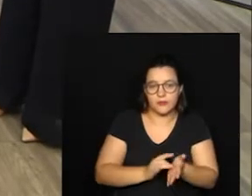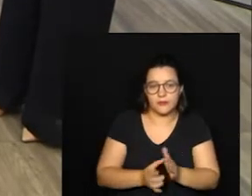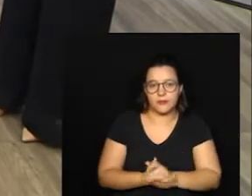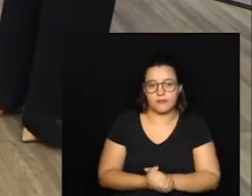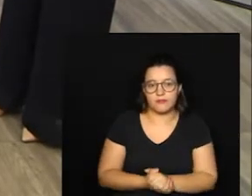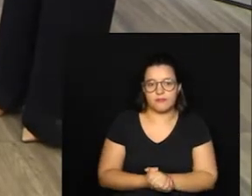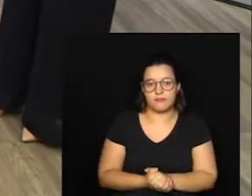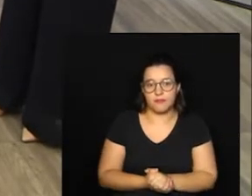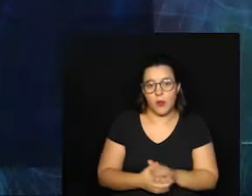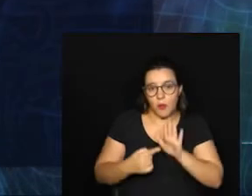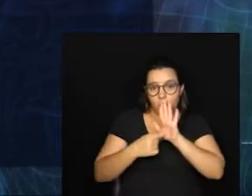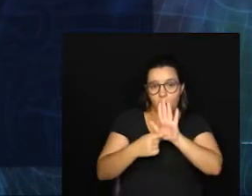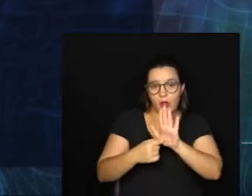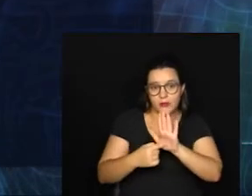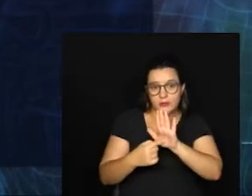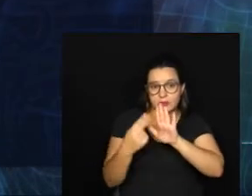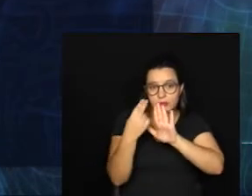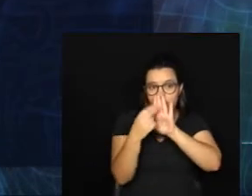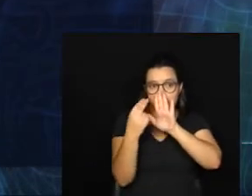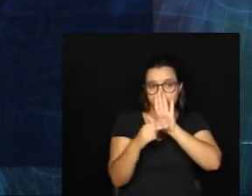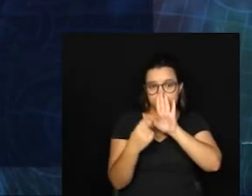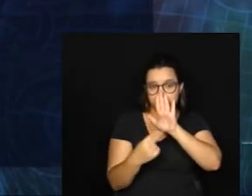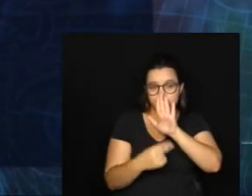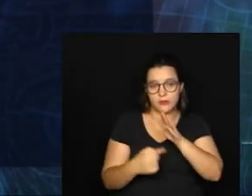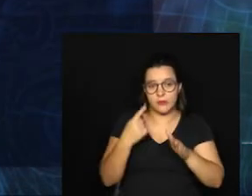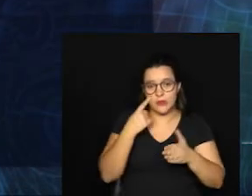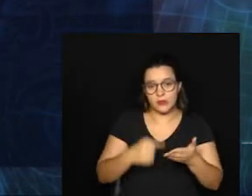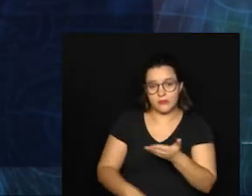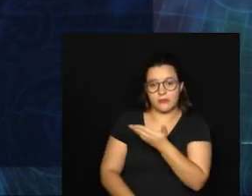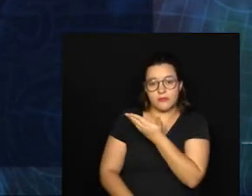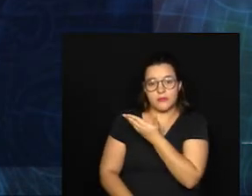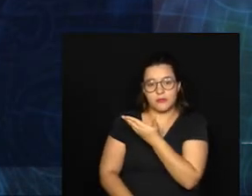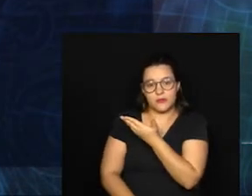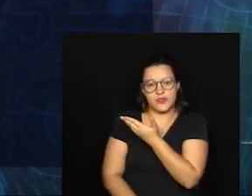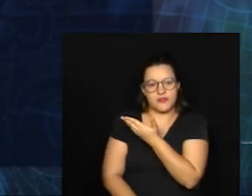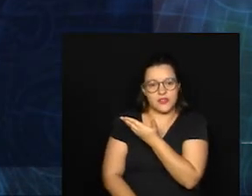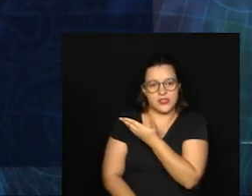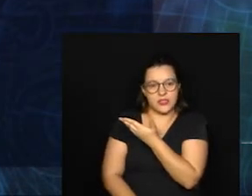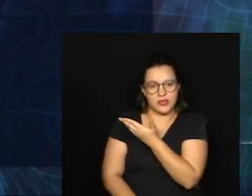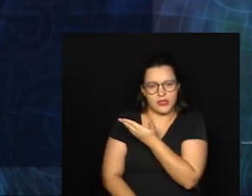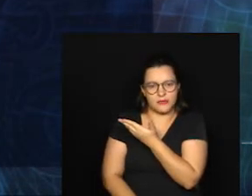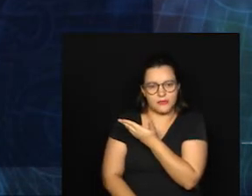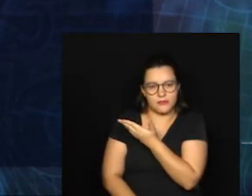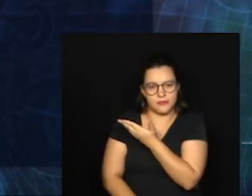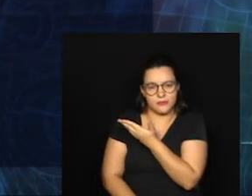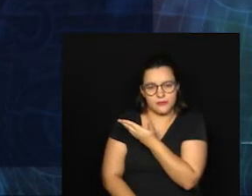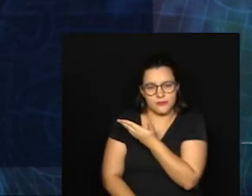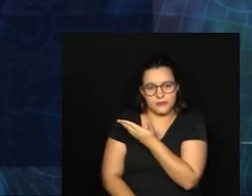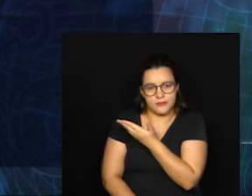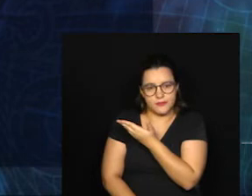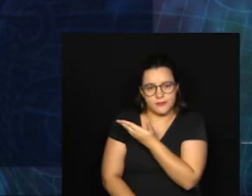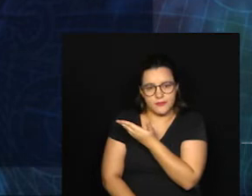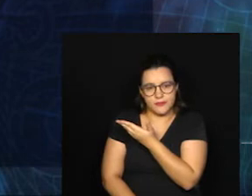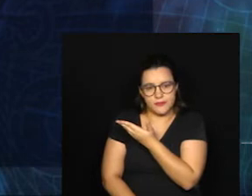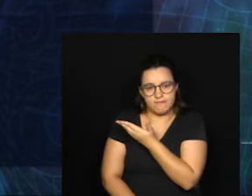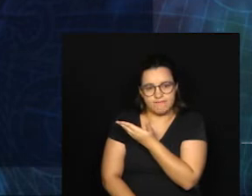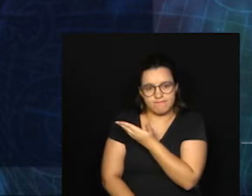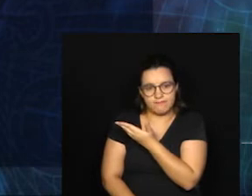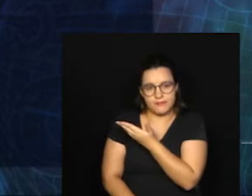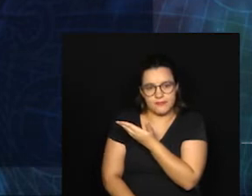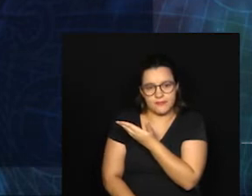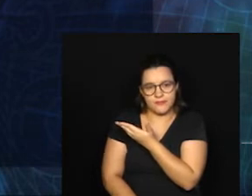33.550 em Campinas. Em Indaiatuba já ultrapassou 7 mil casos, com 7.121. Sumaré,